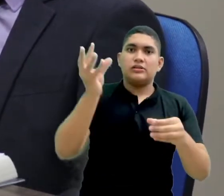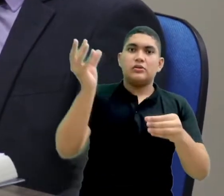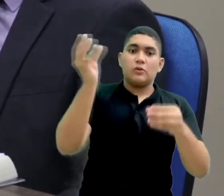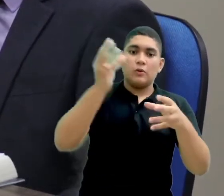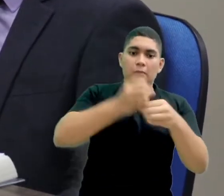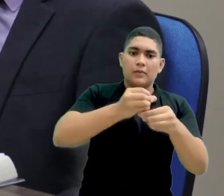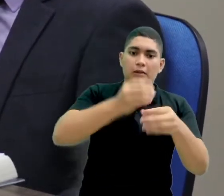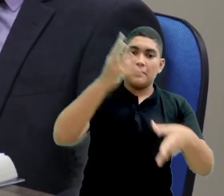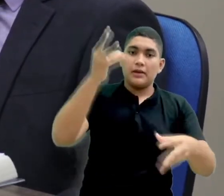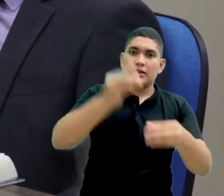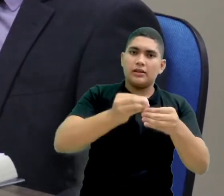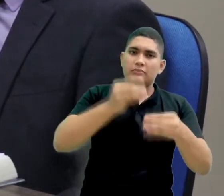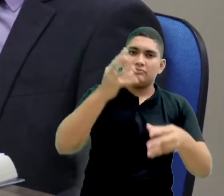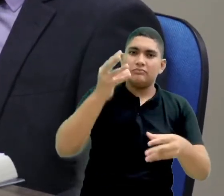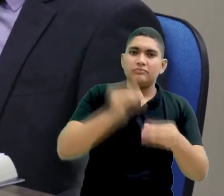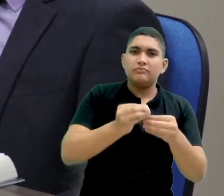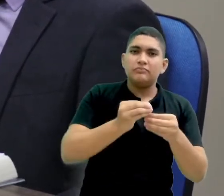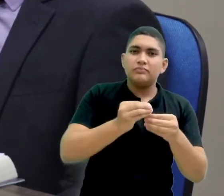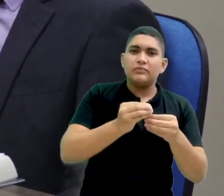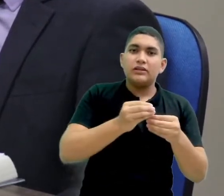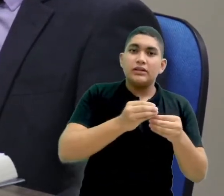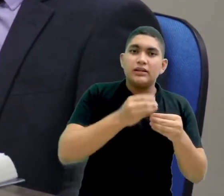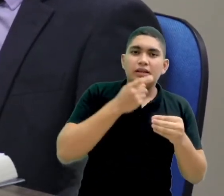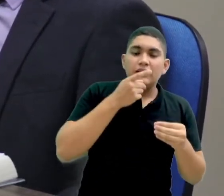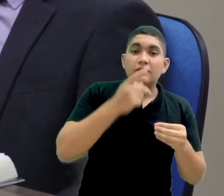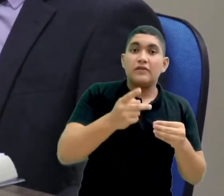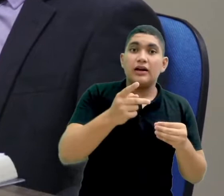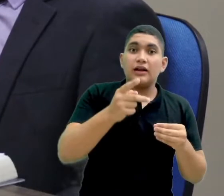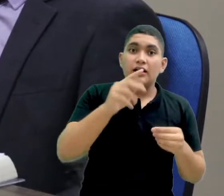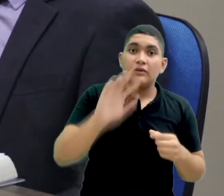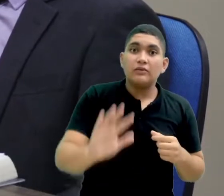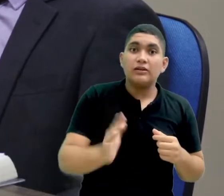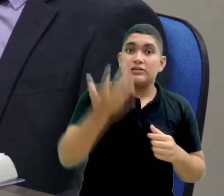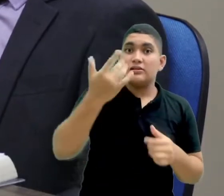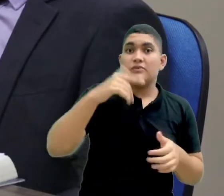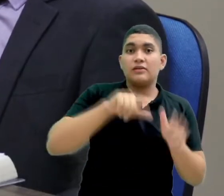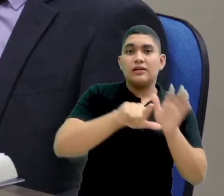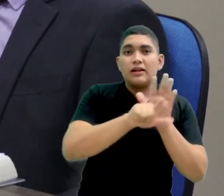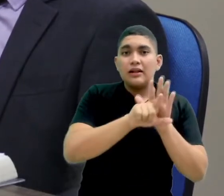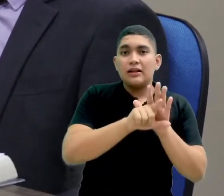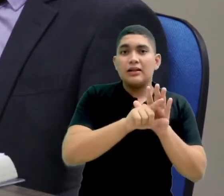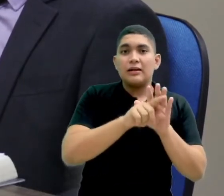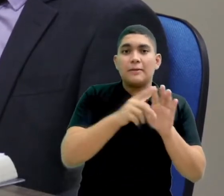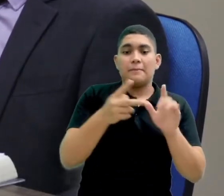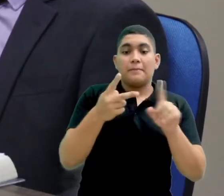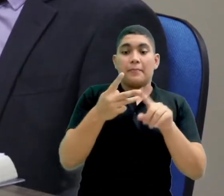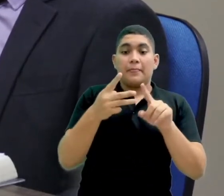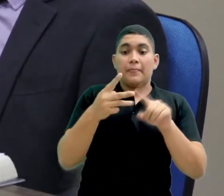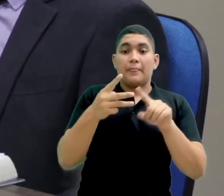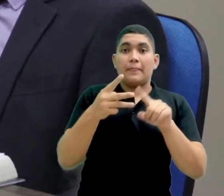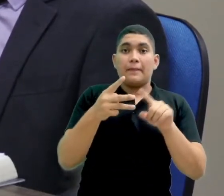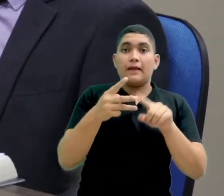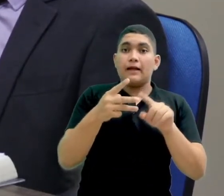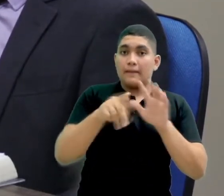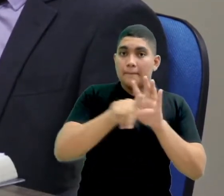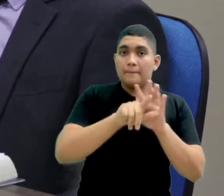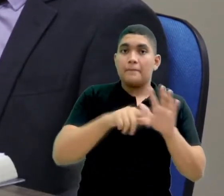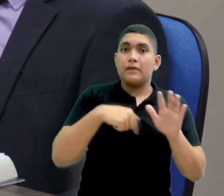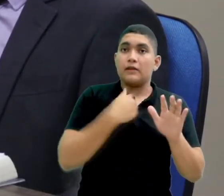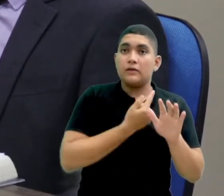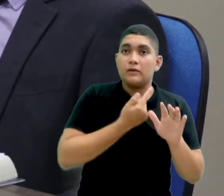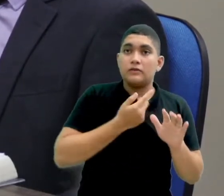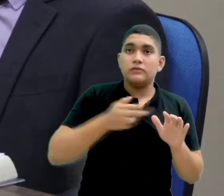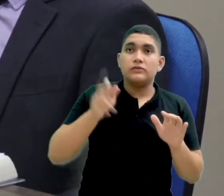a essência do cumprimento dessa lei. No caso, a lei moral para nós, que agora fazemos